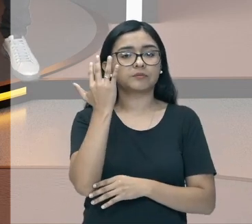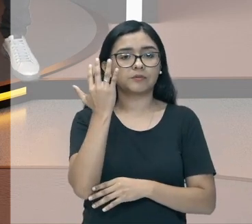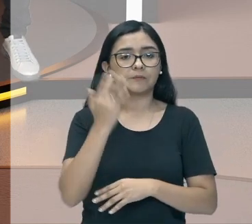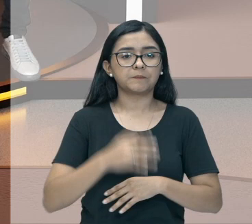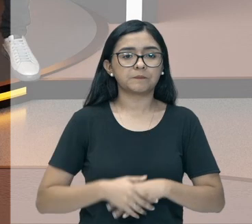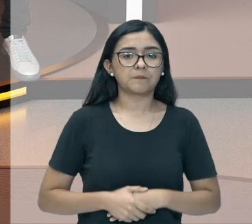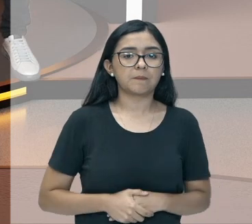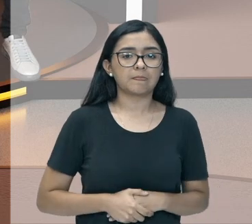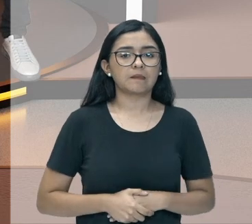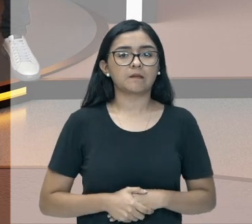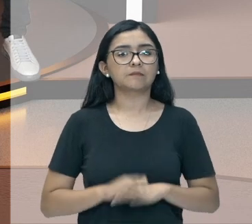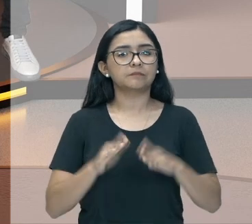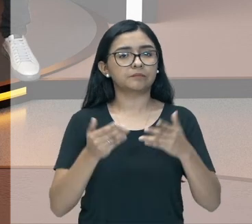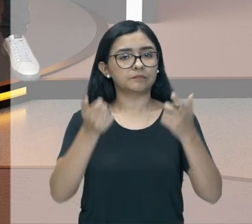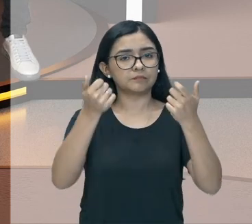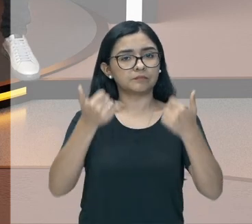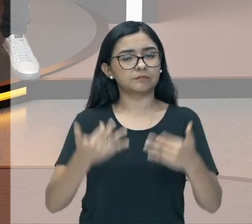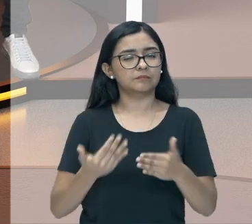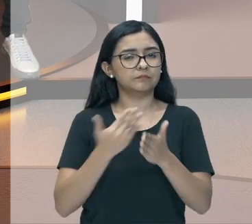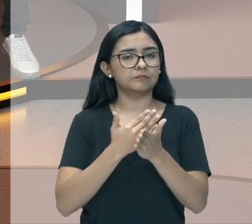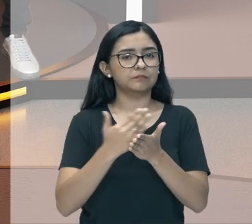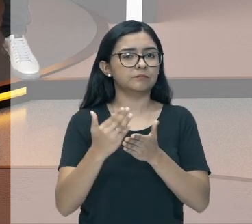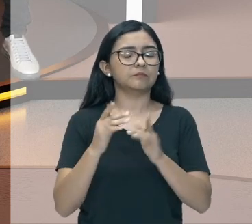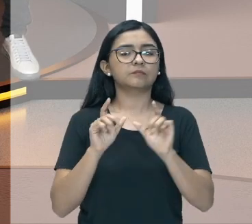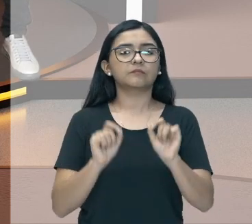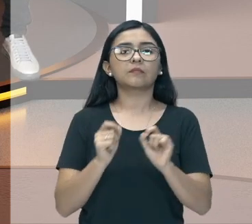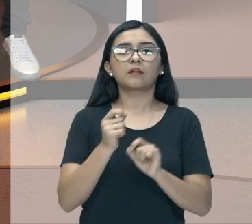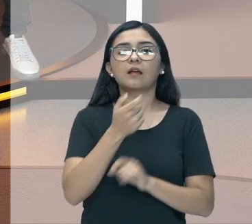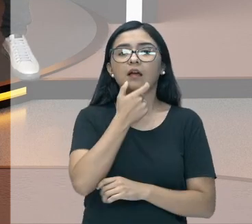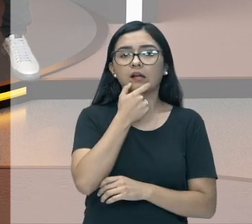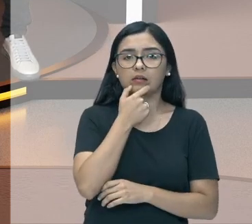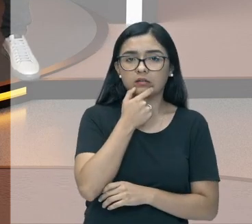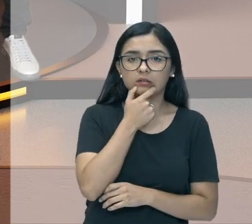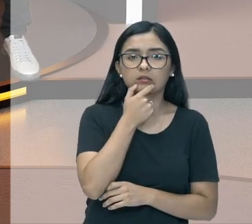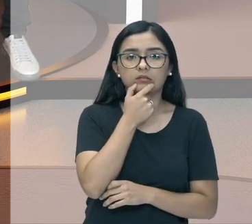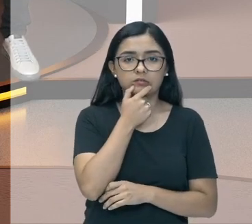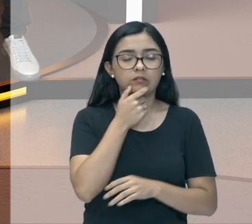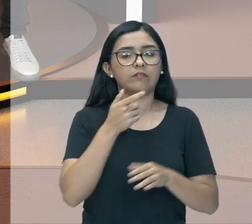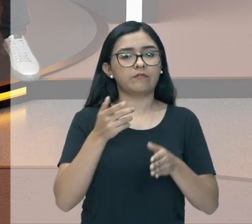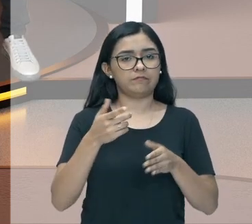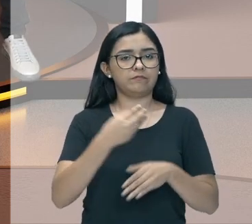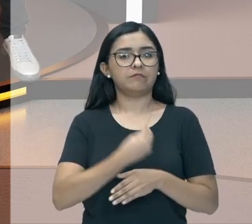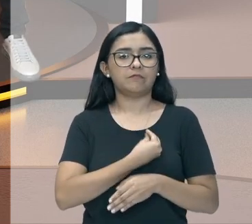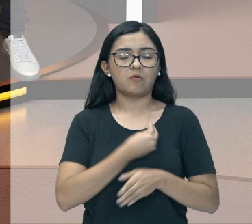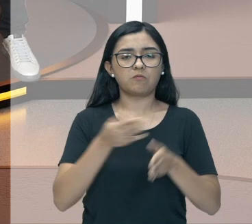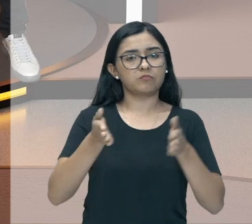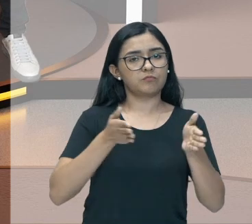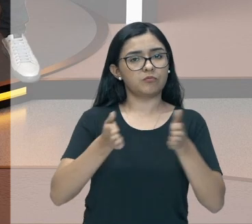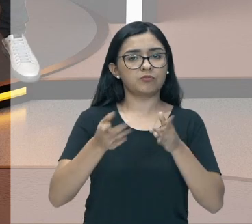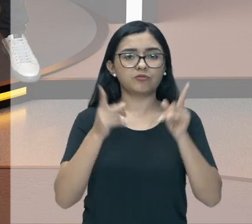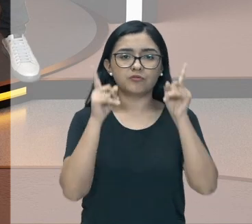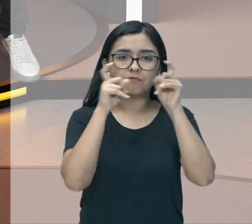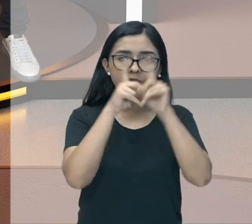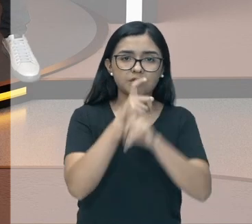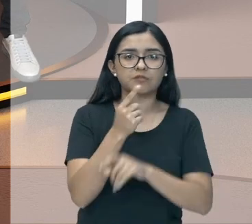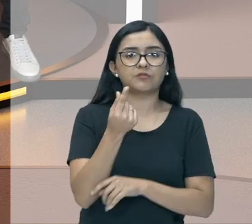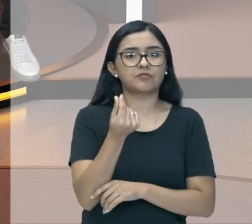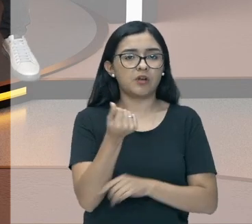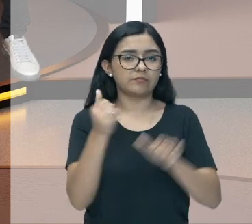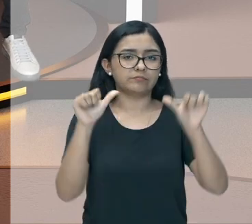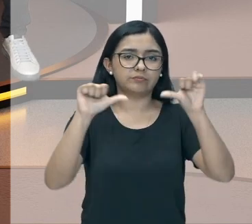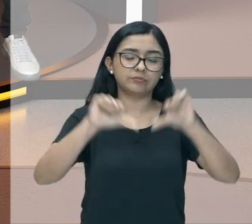levar aquilo que nós falamos lá no começo de a Inglaterra aperta o laço. Vamos ver? Então, vejam lá.